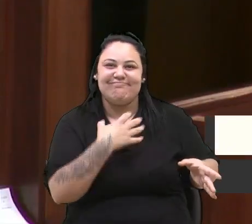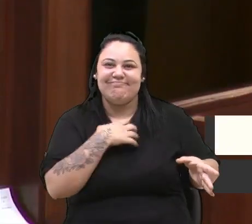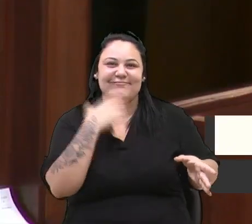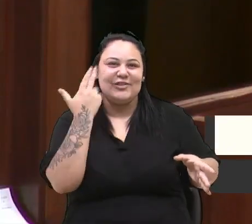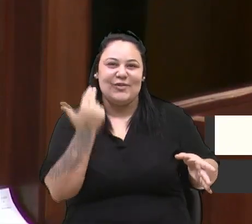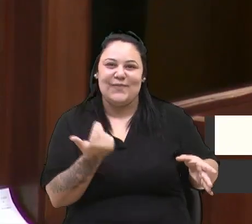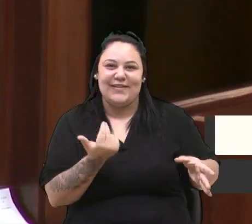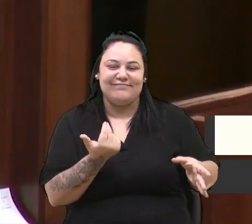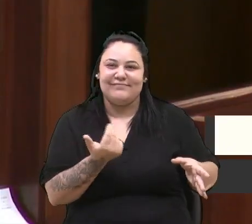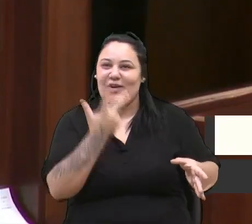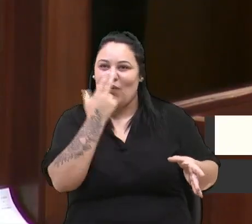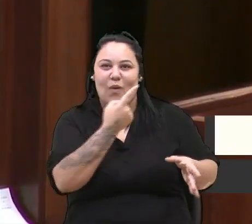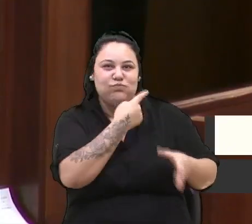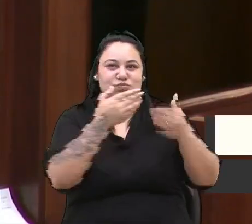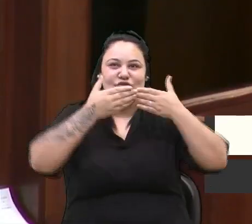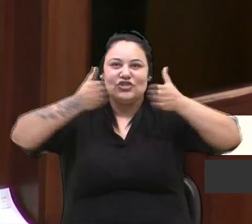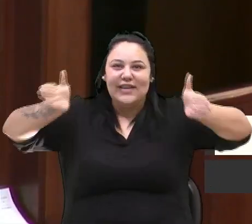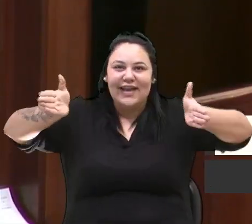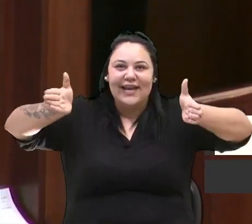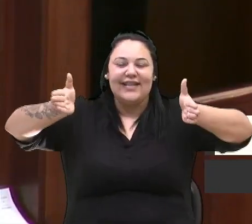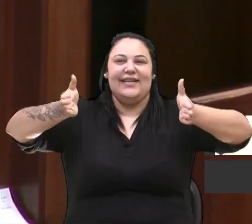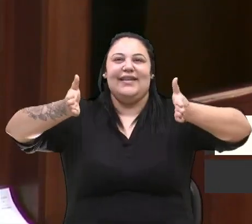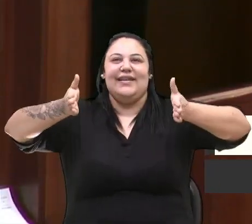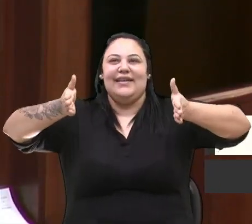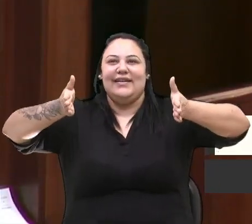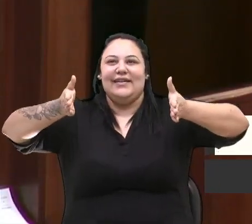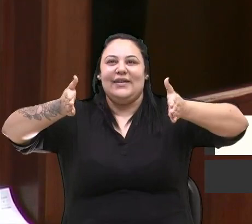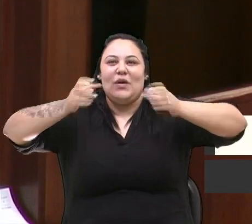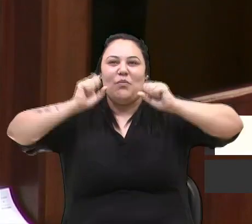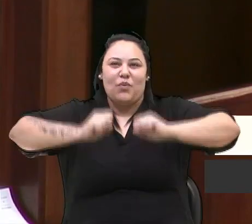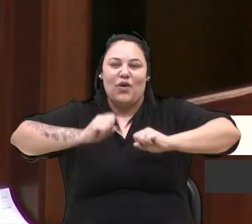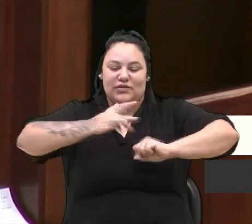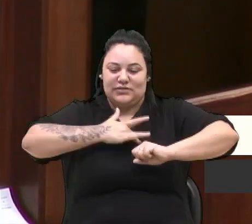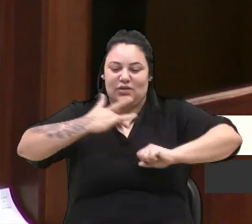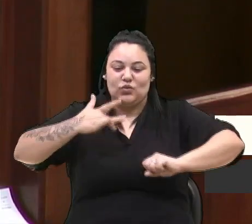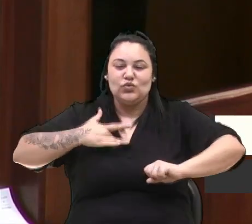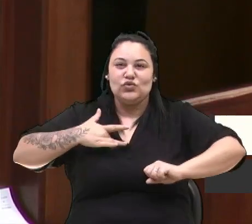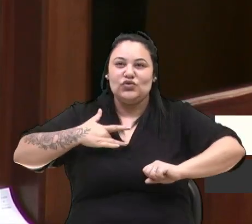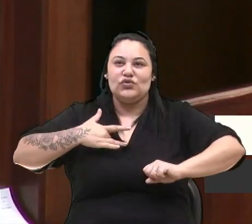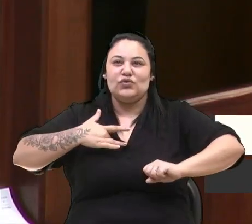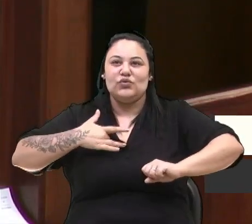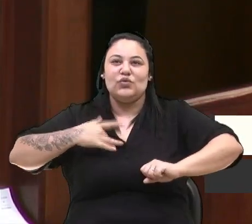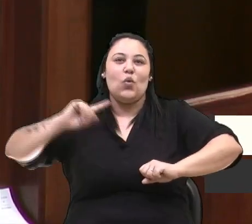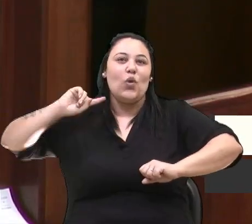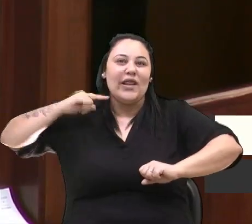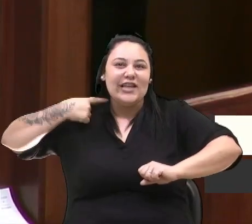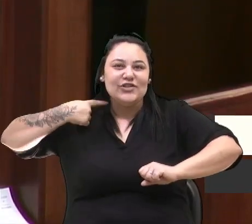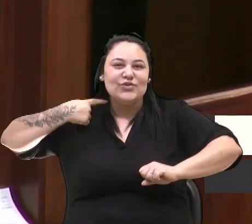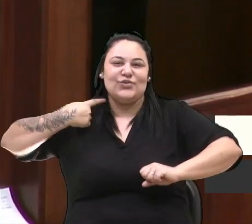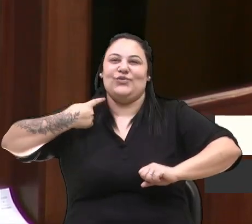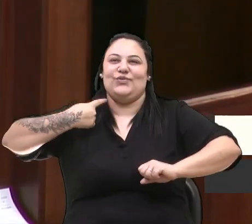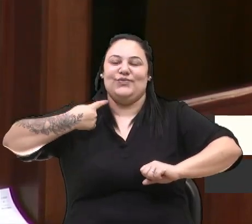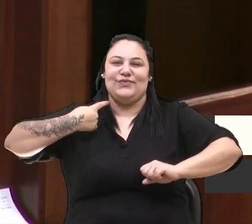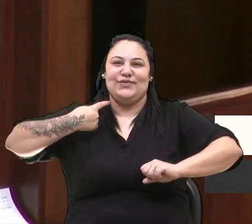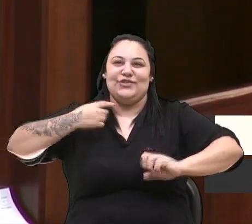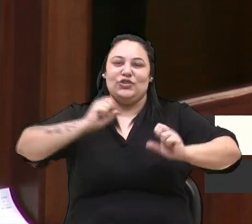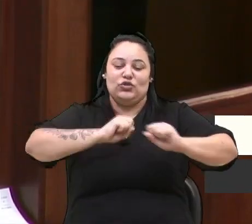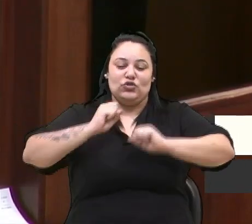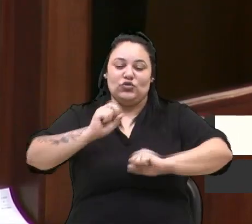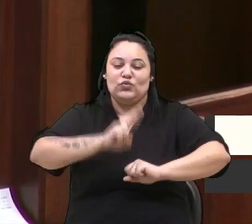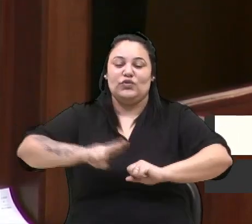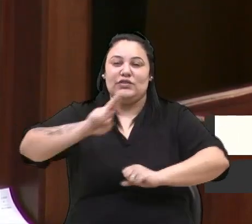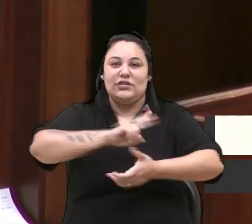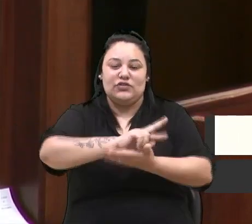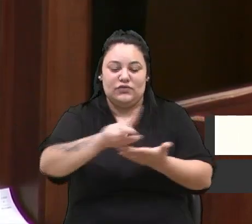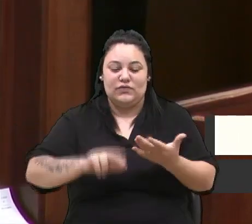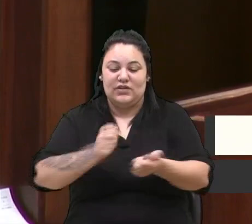como janelas podem ser a nossa saúde, pode ser o lixo, a gente pode aplicar em diversos fatores da